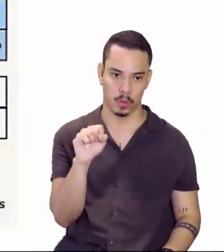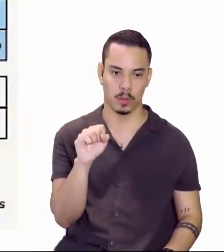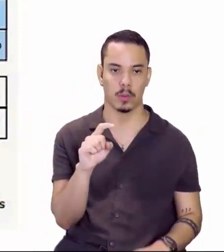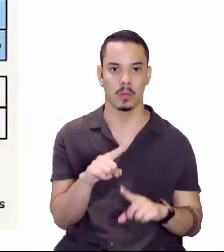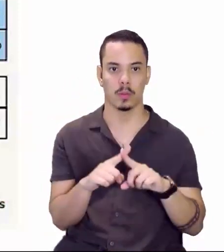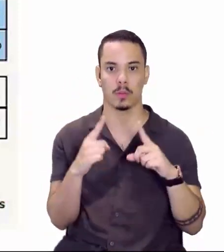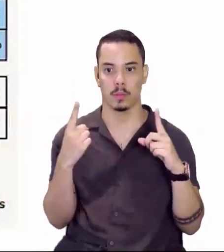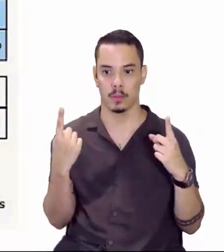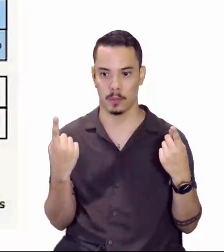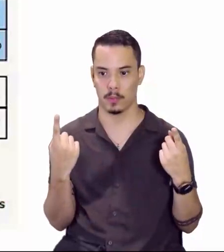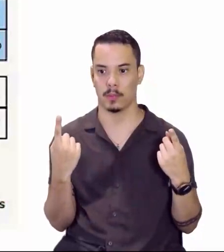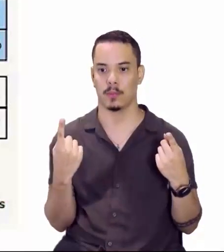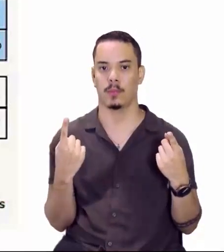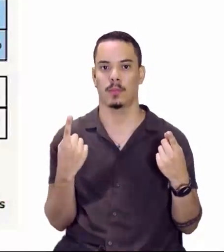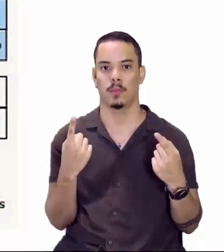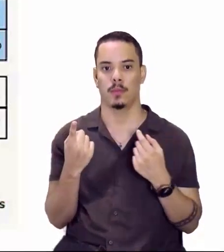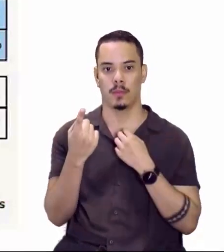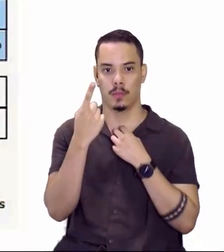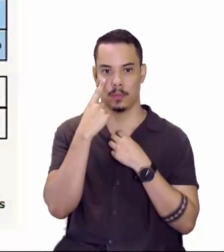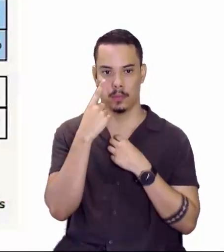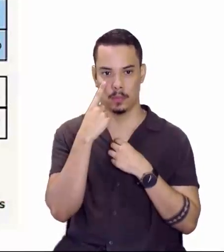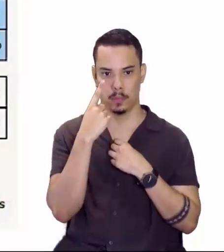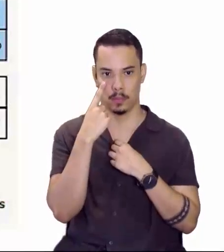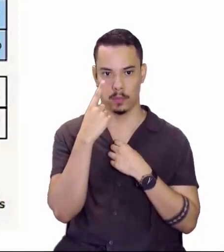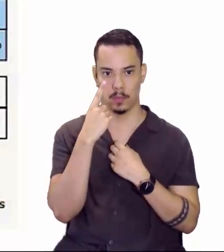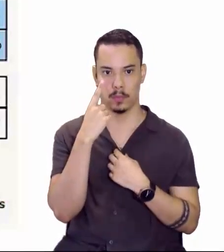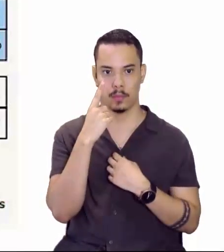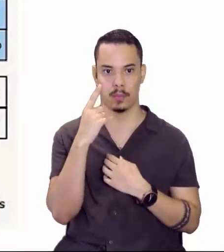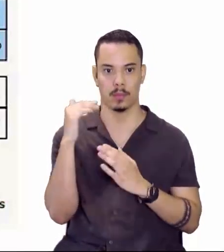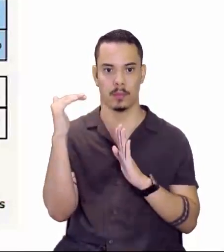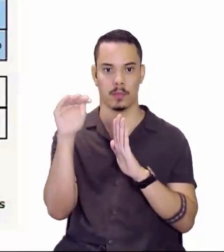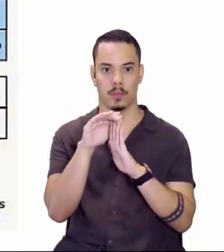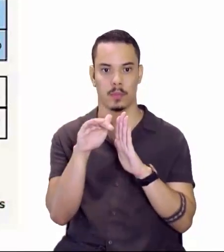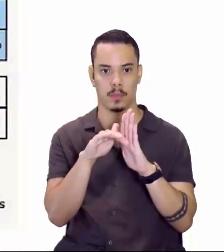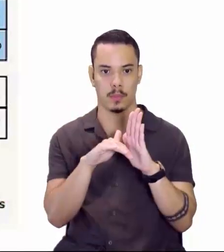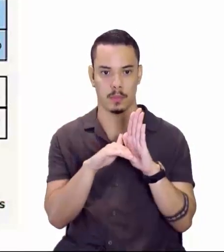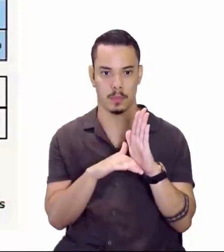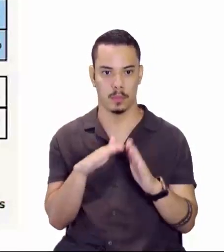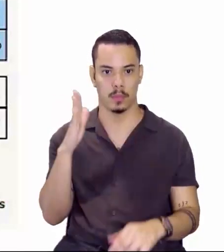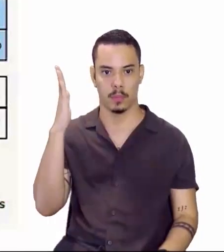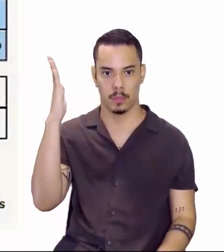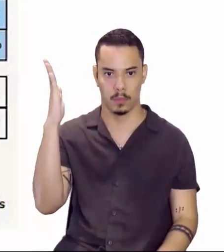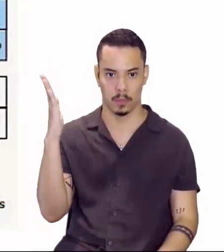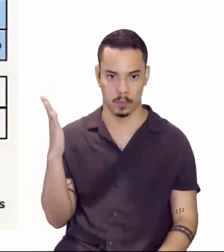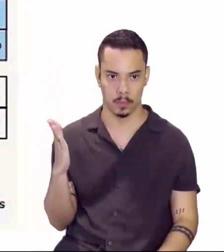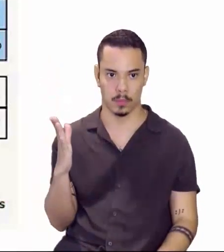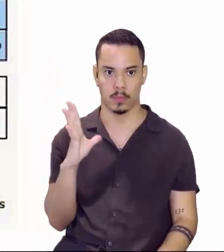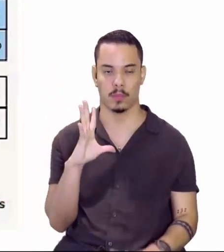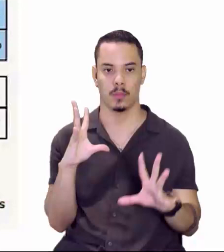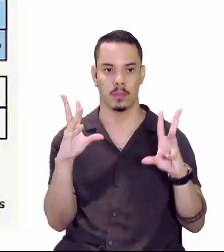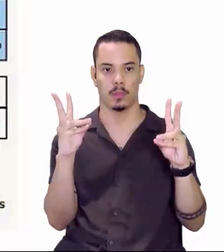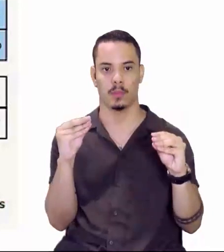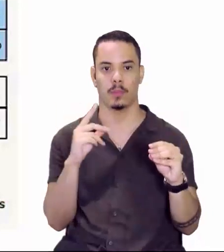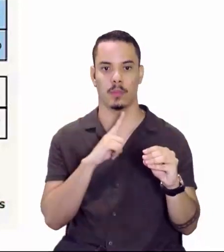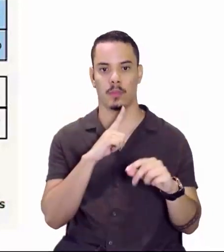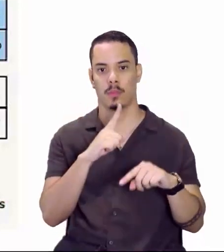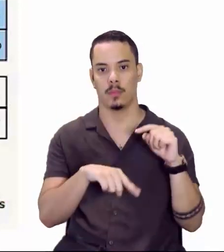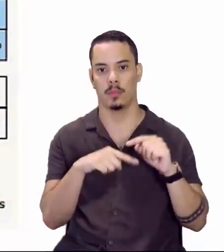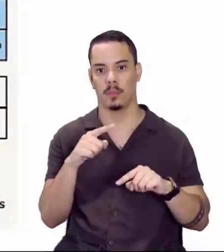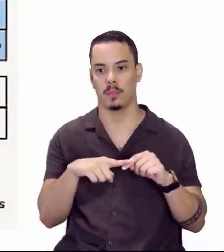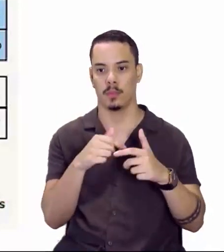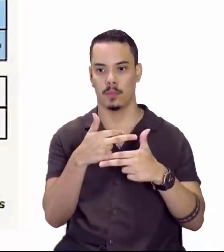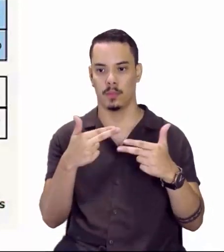entanto, veja só, os demais elementos constituem os elementos